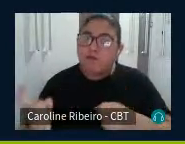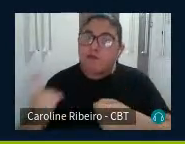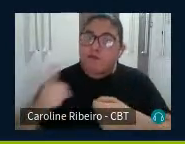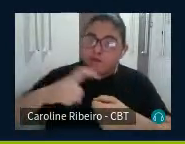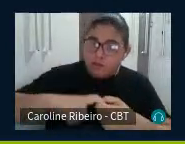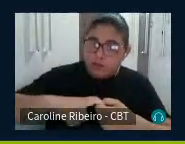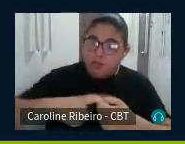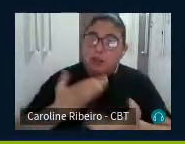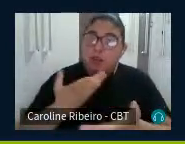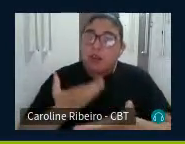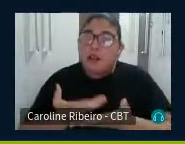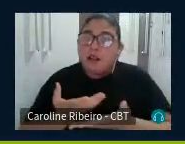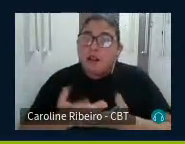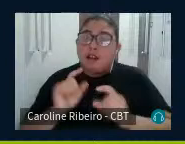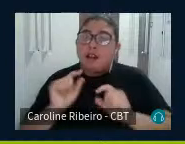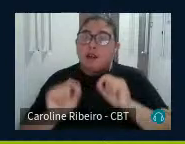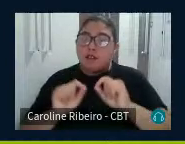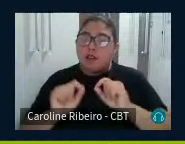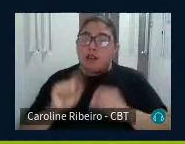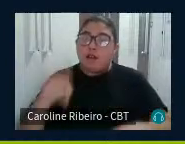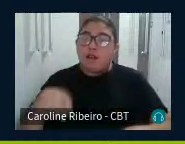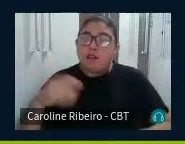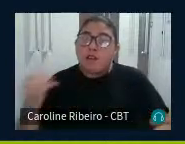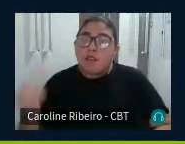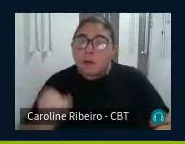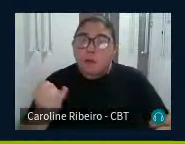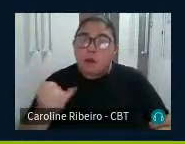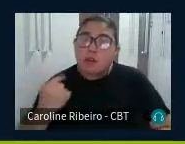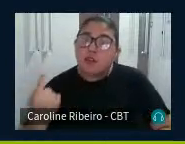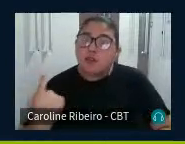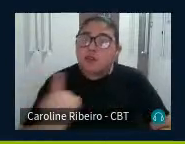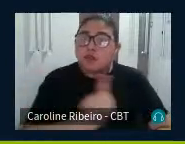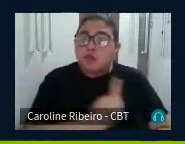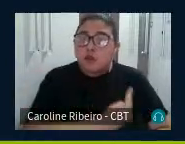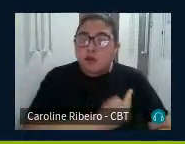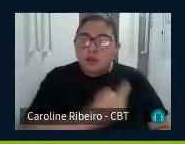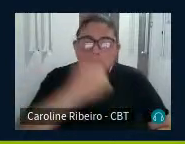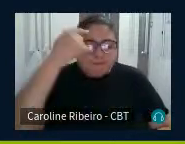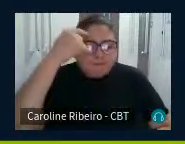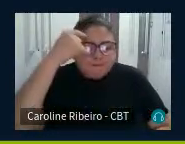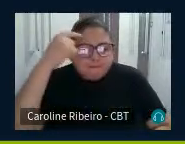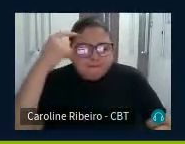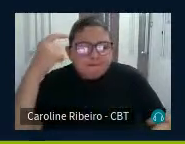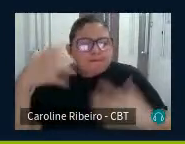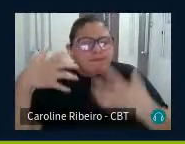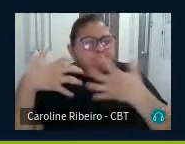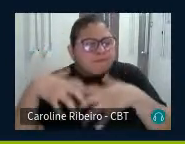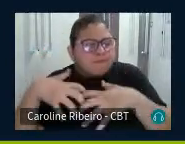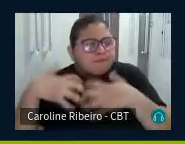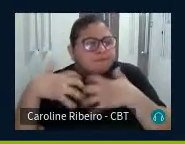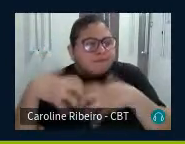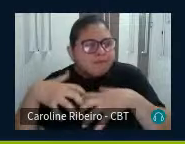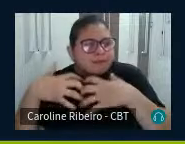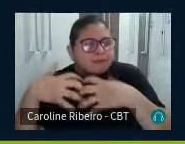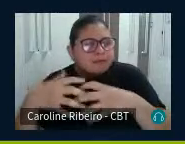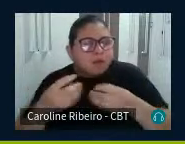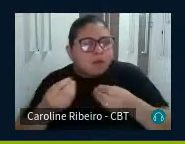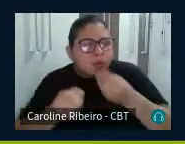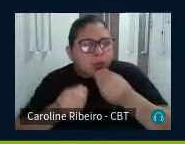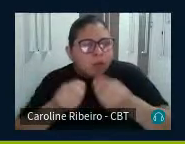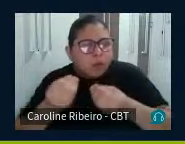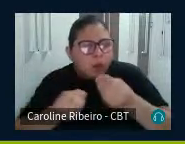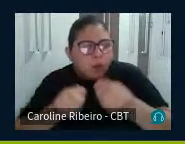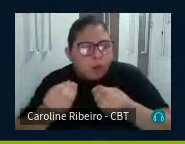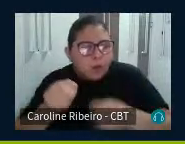tinha que ter esse momento de reflexão. Na segunda-feira, nós tivemos uma reflexão com